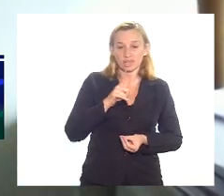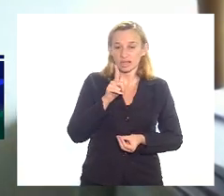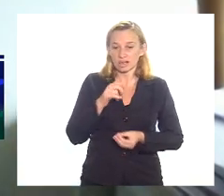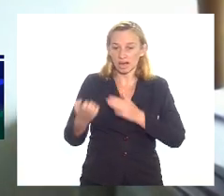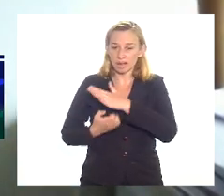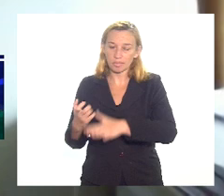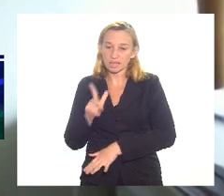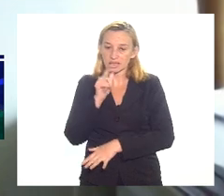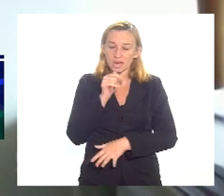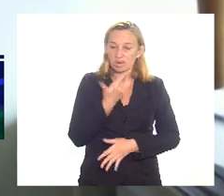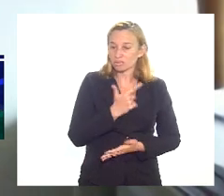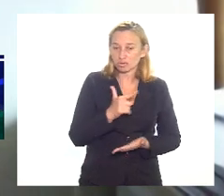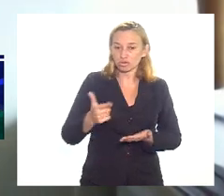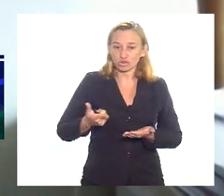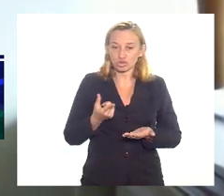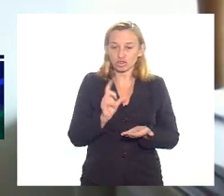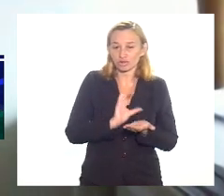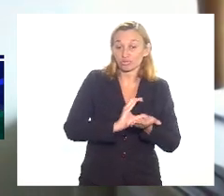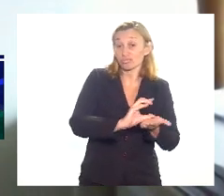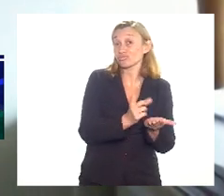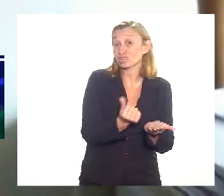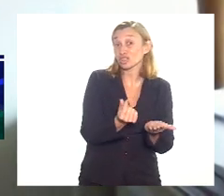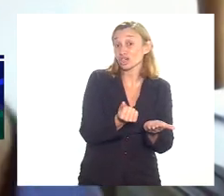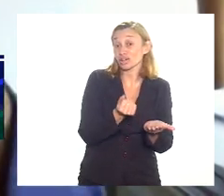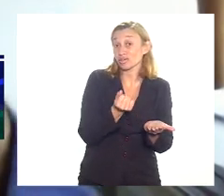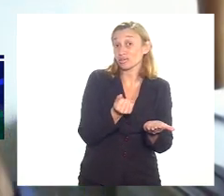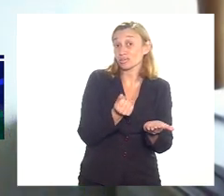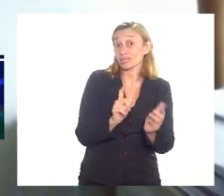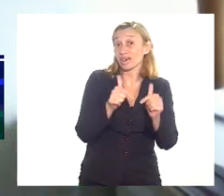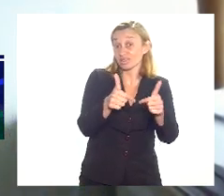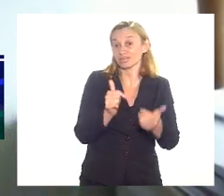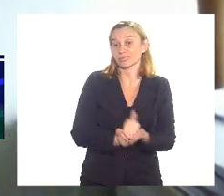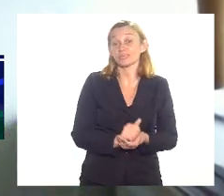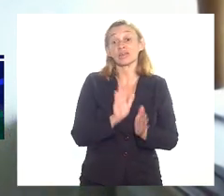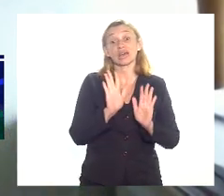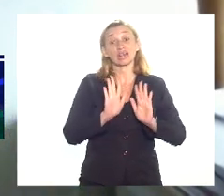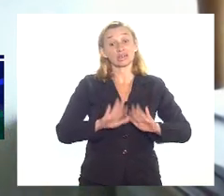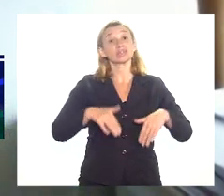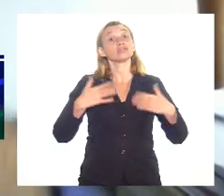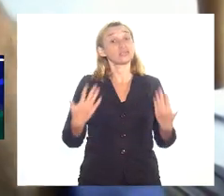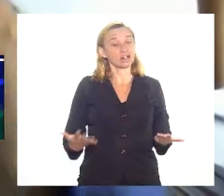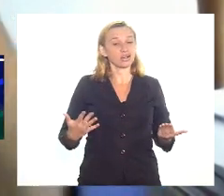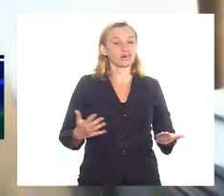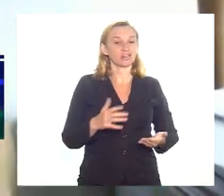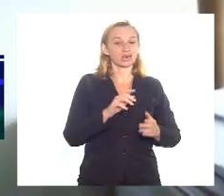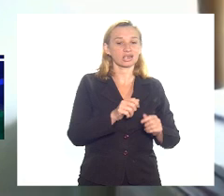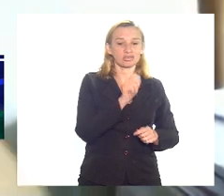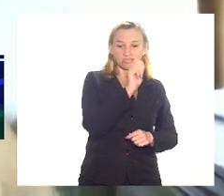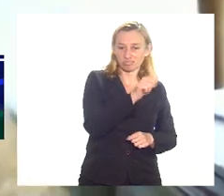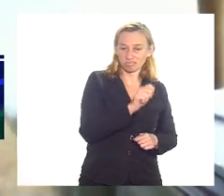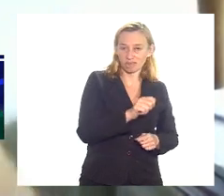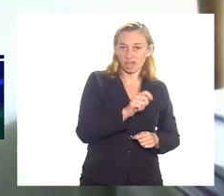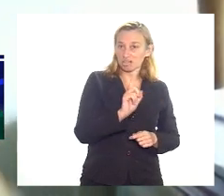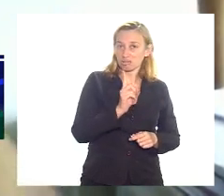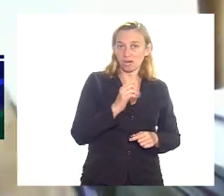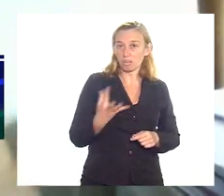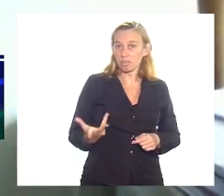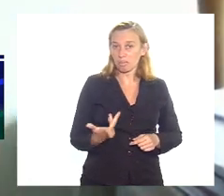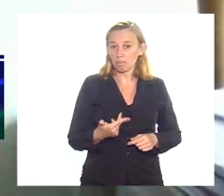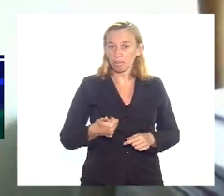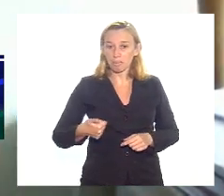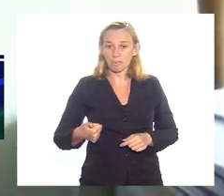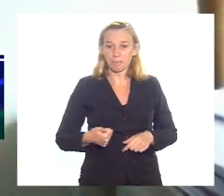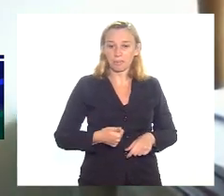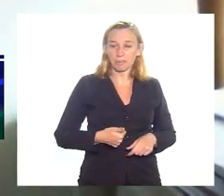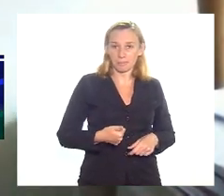teria recursos para fazer essa expansão. Então, essa licitação não melhora a qualidade da